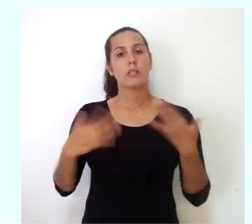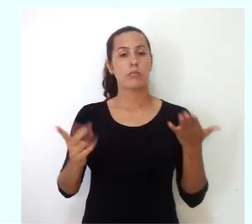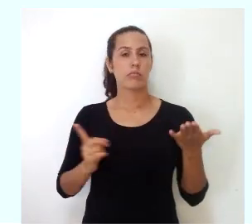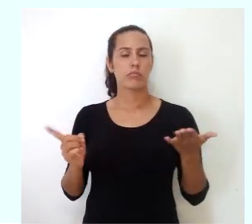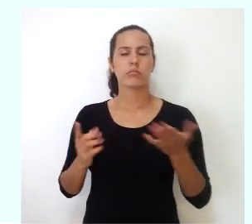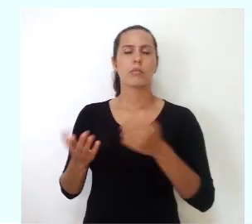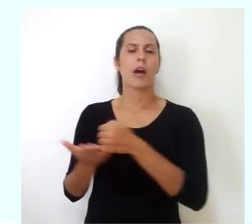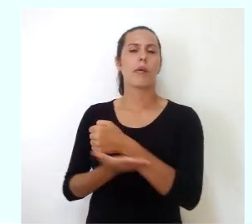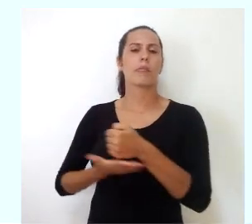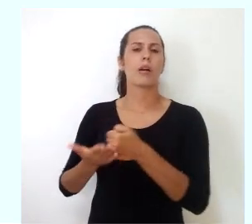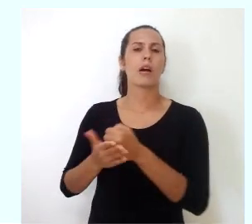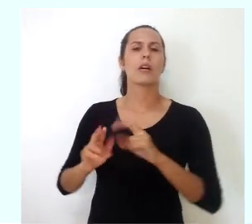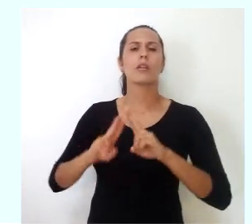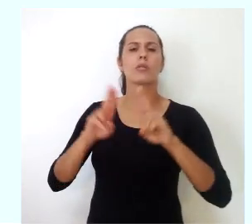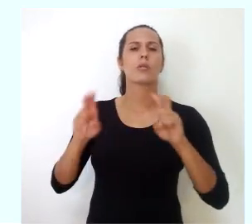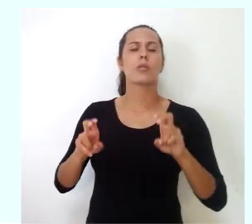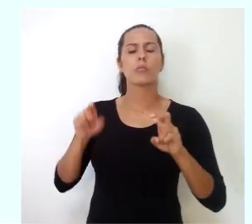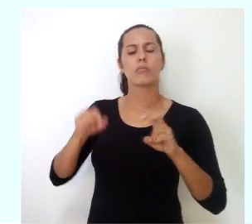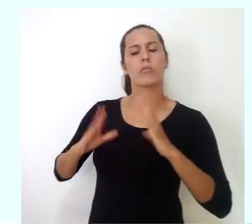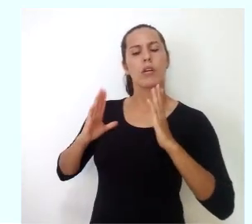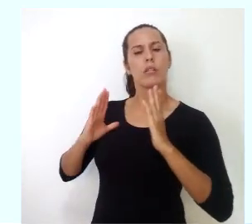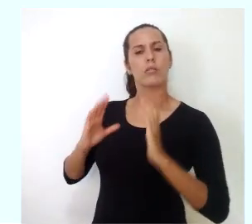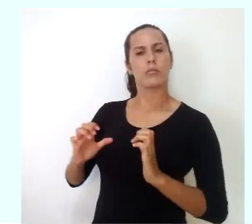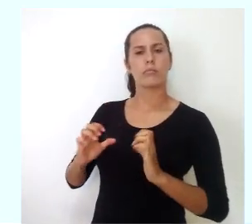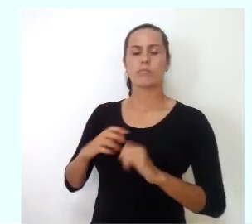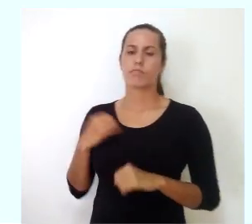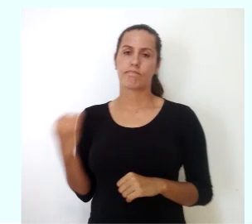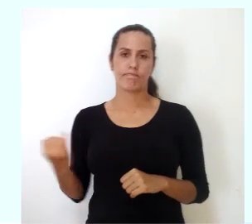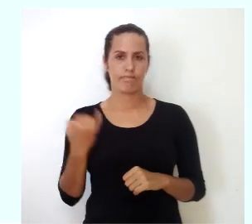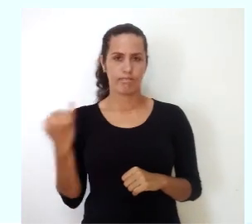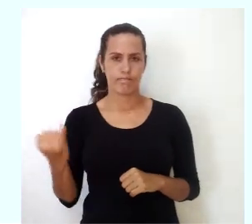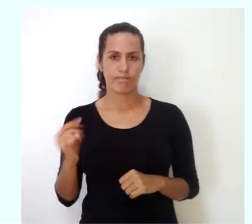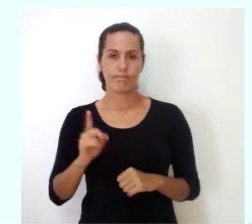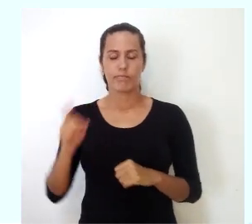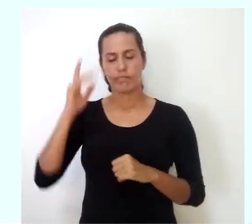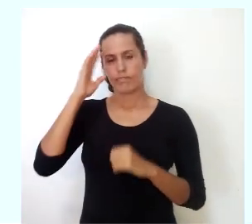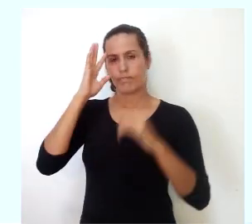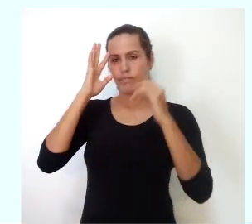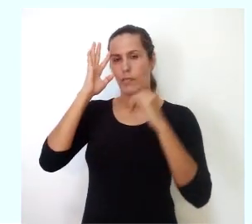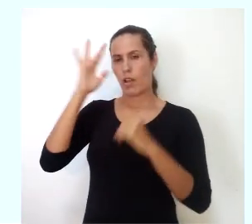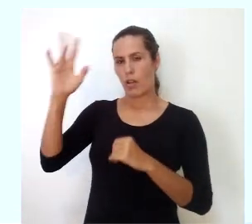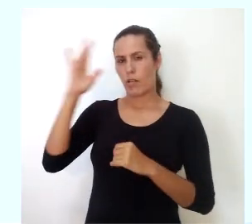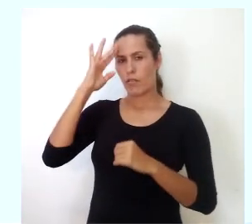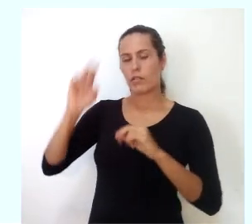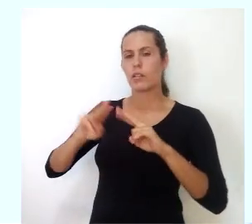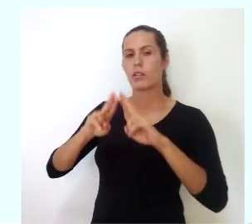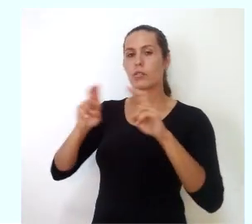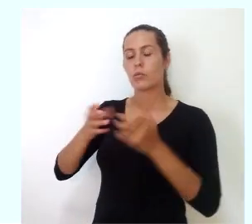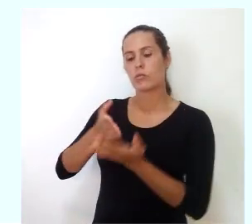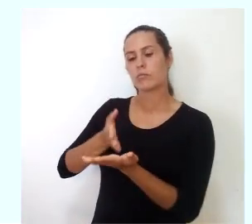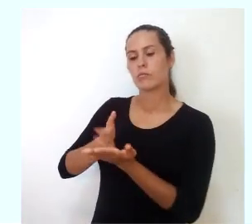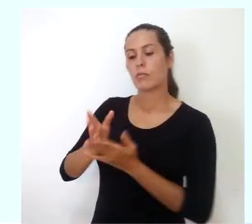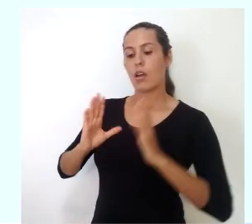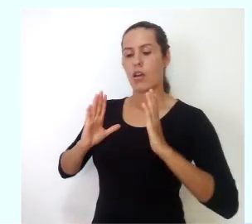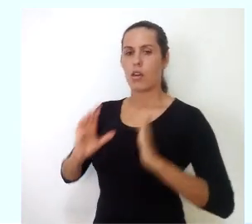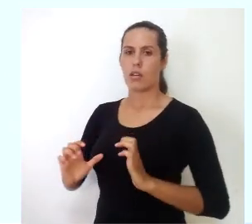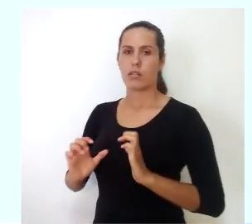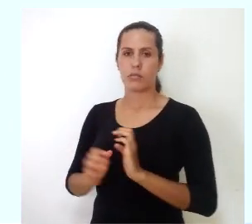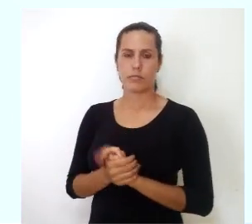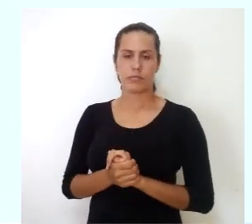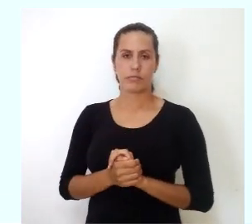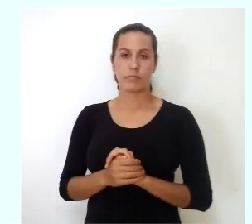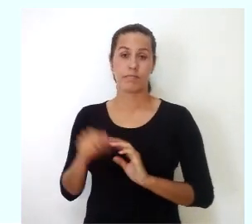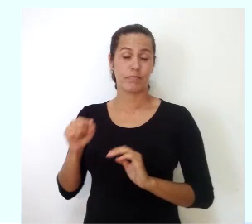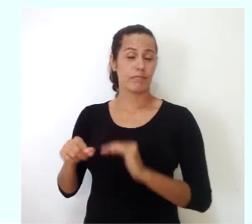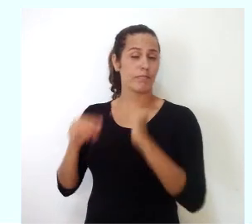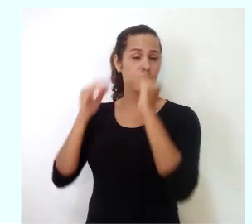questão, resumindo, da ética, né? A importância dessa reflexão da ética, certo? Esse respeito também.